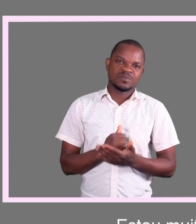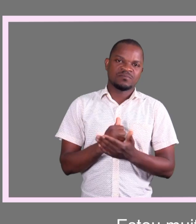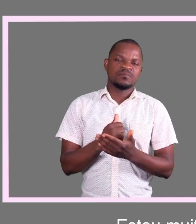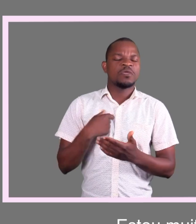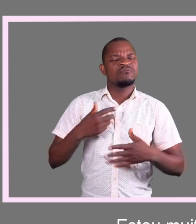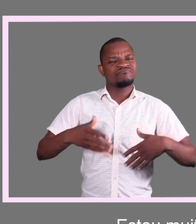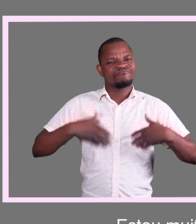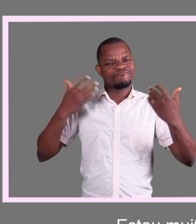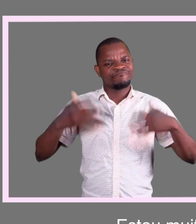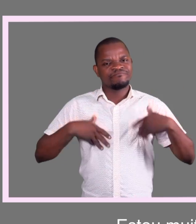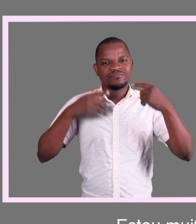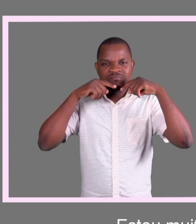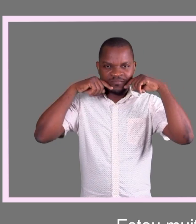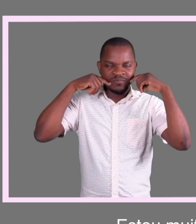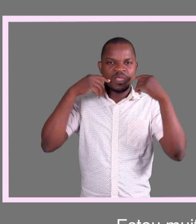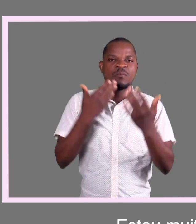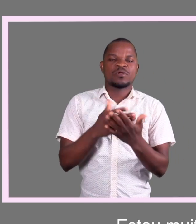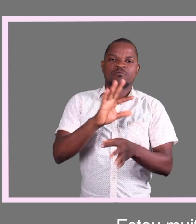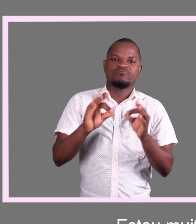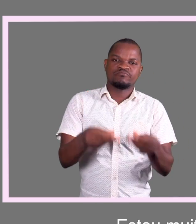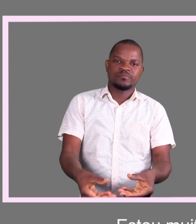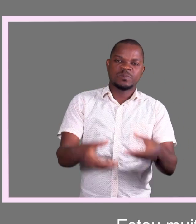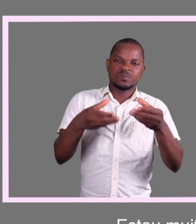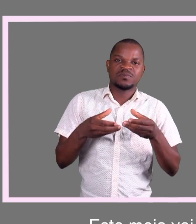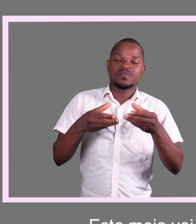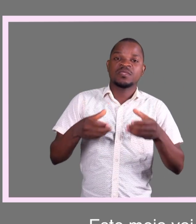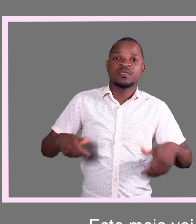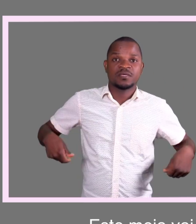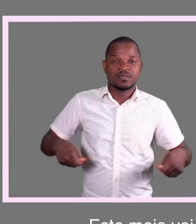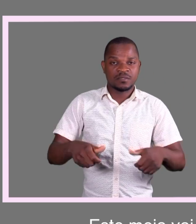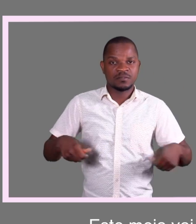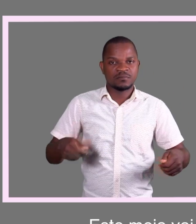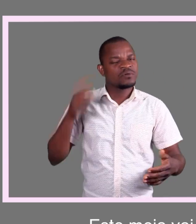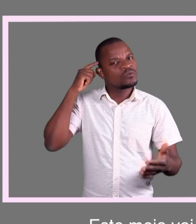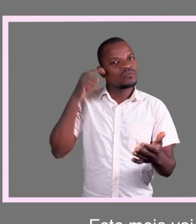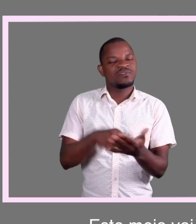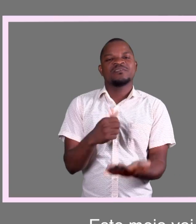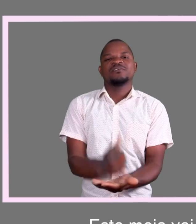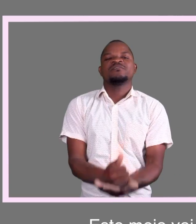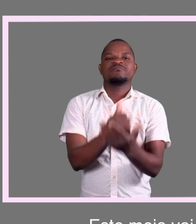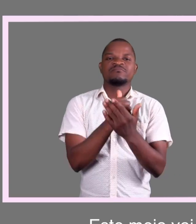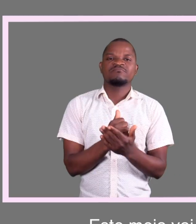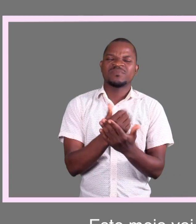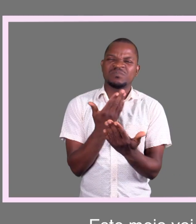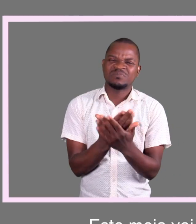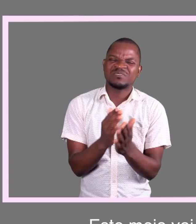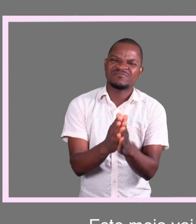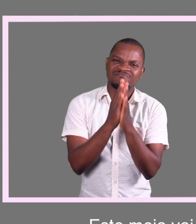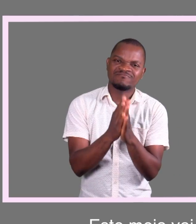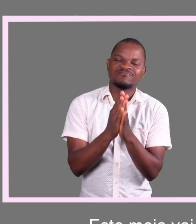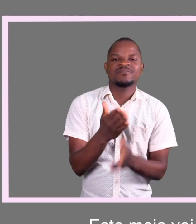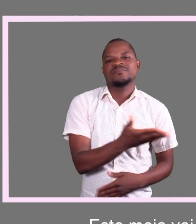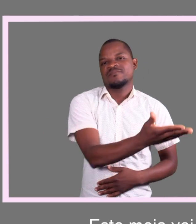mim. Estou muito feliz com a cadeira de roda. Este meio vai ajudar-me muito. Agradeço